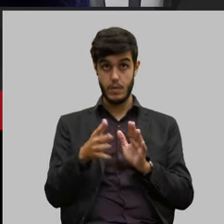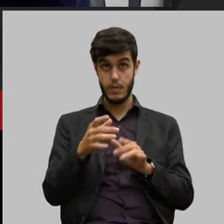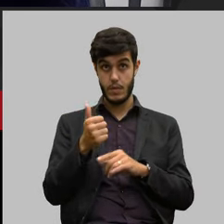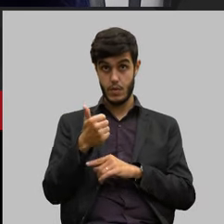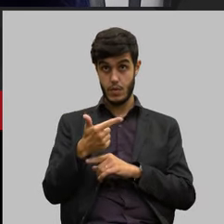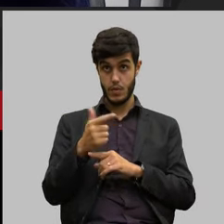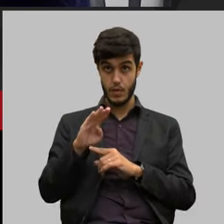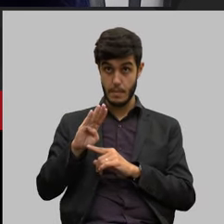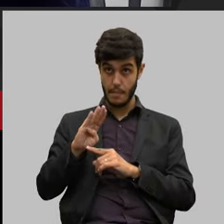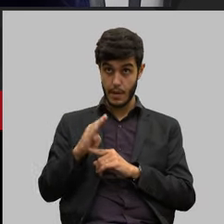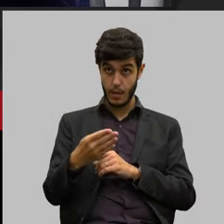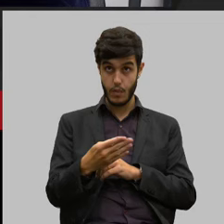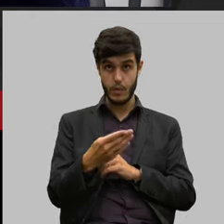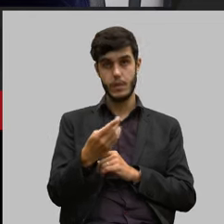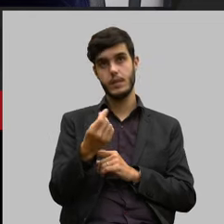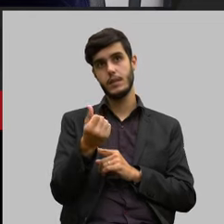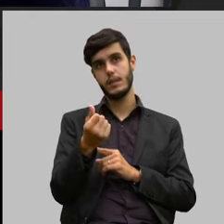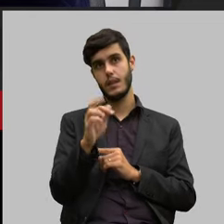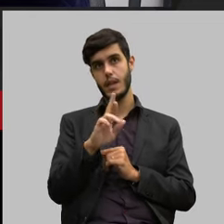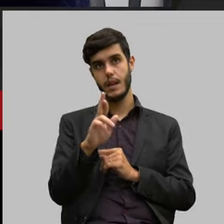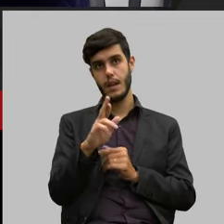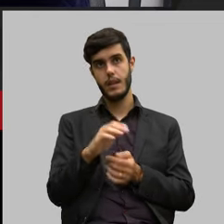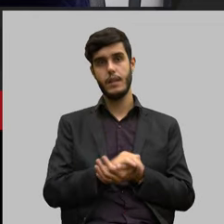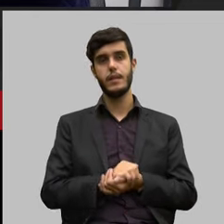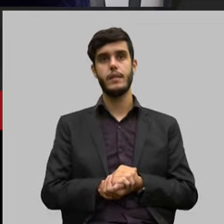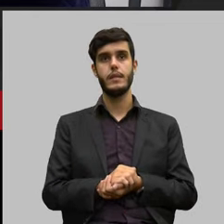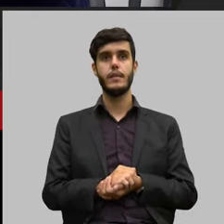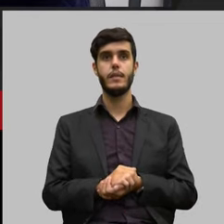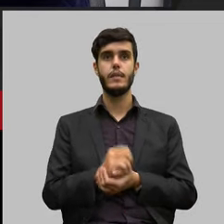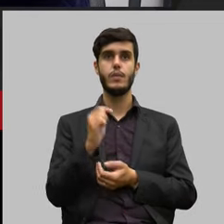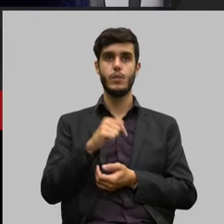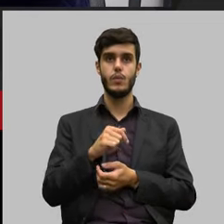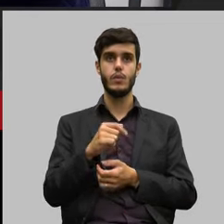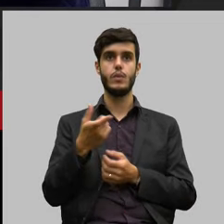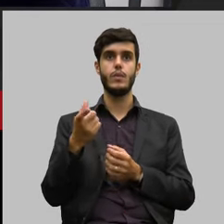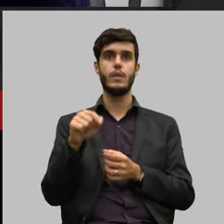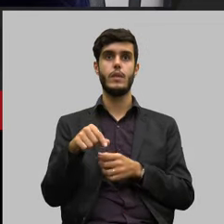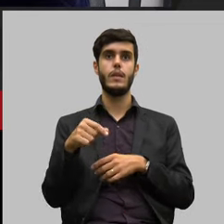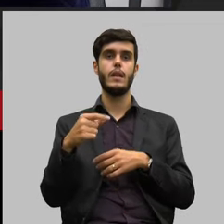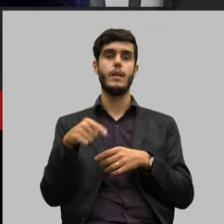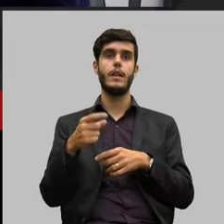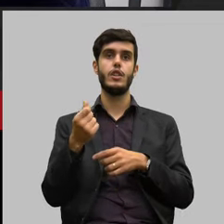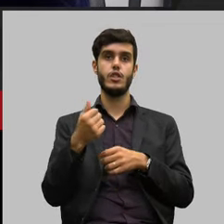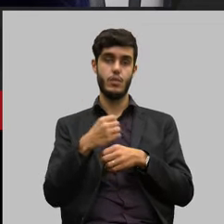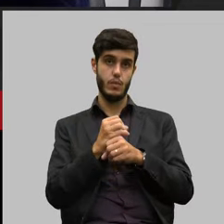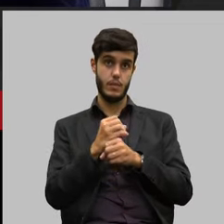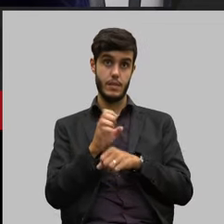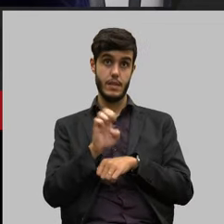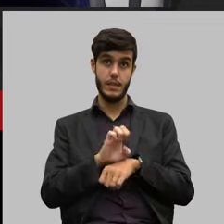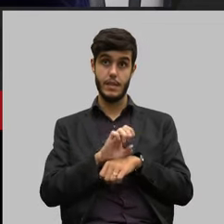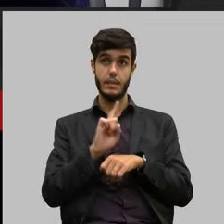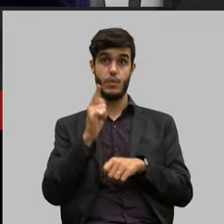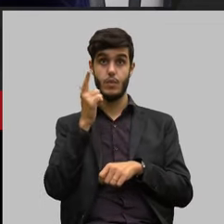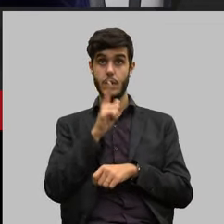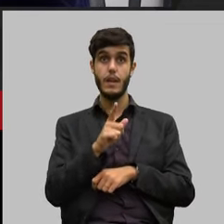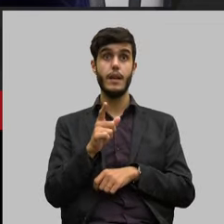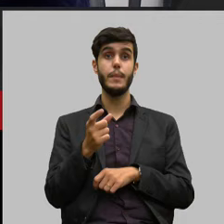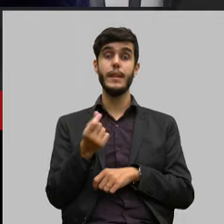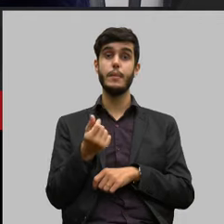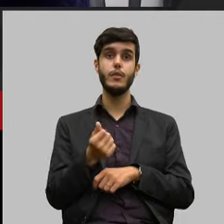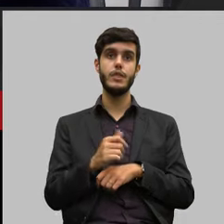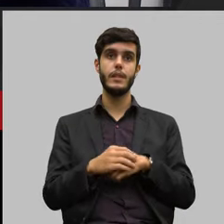bilhões de reais não o orçamento do estado não comporta esse pagamento por